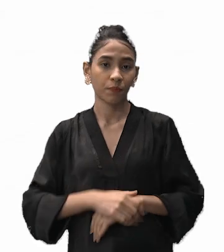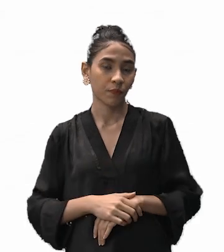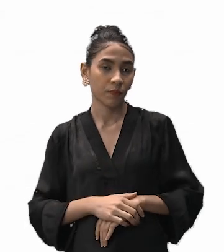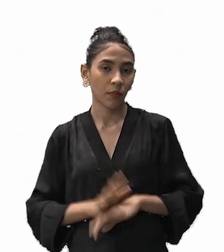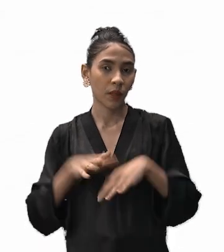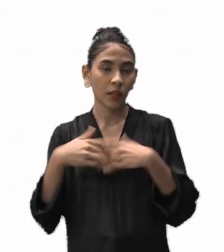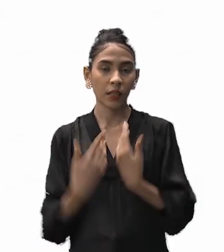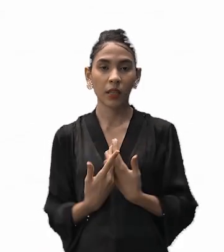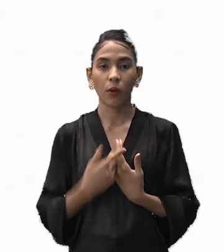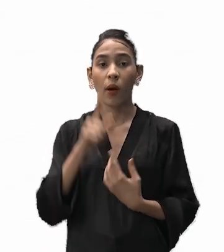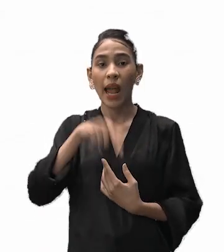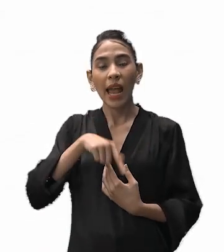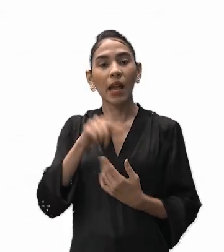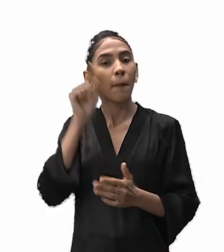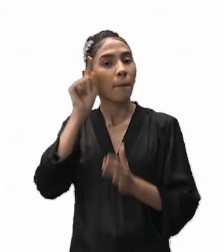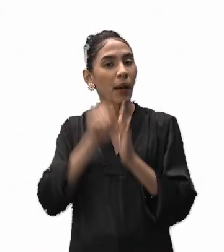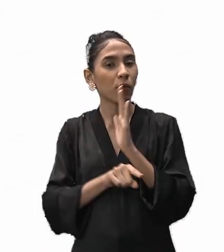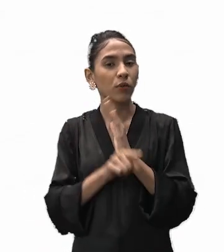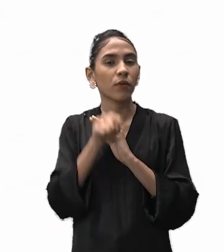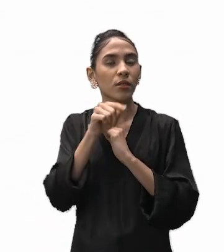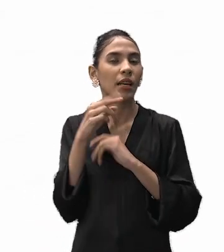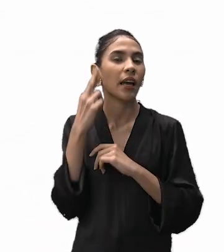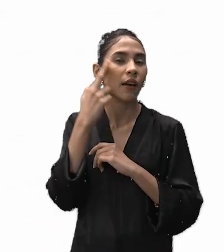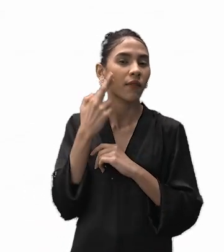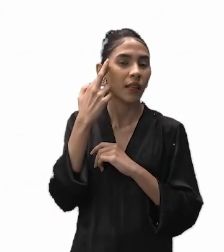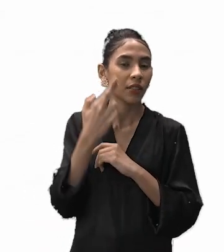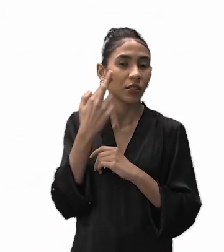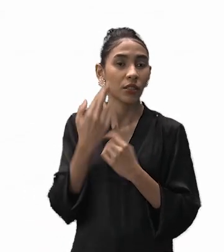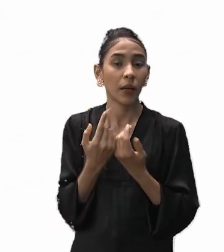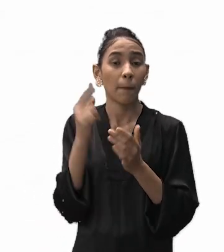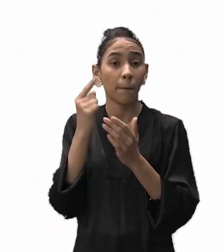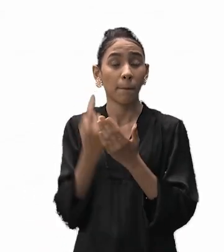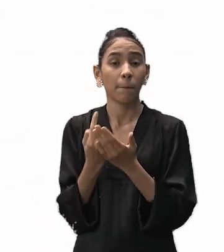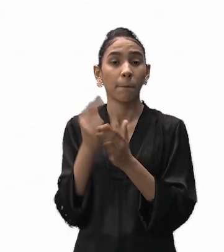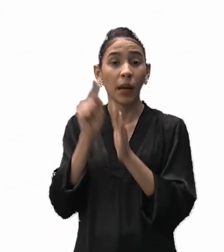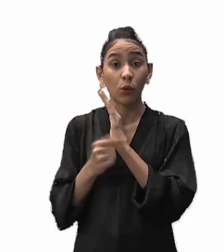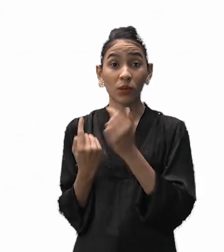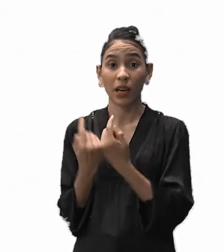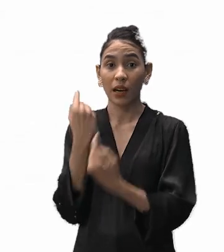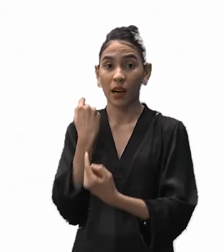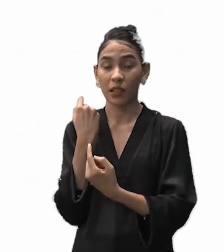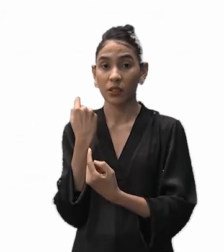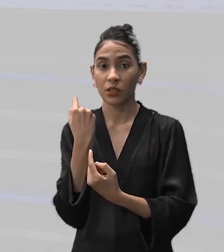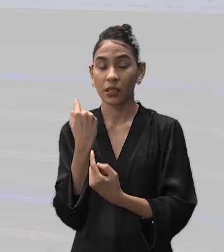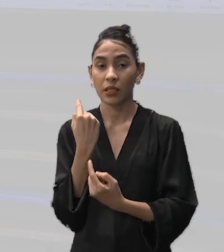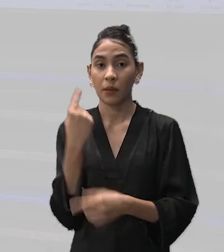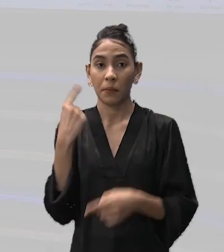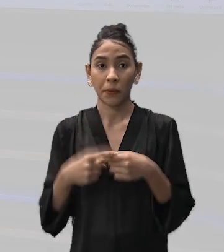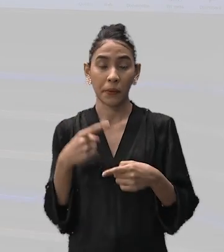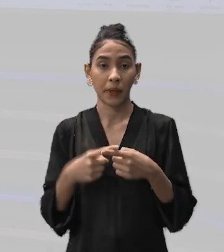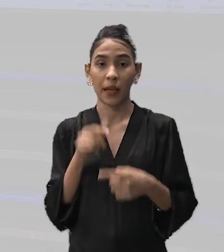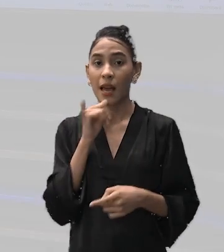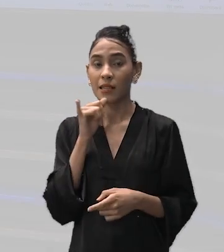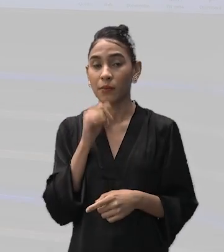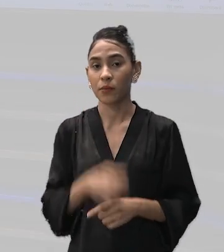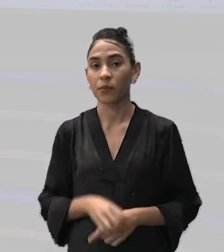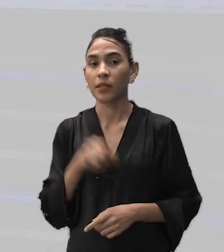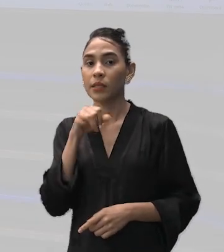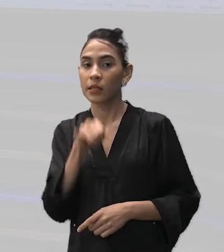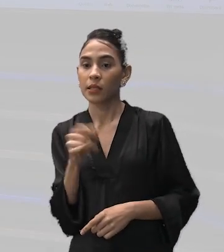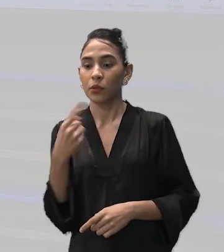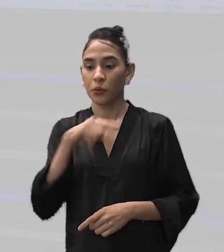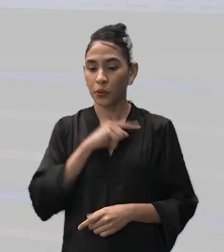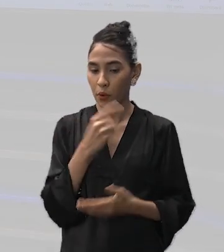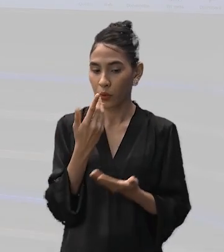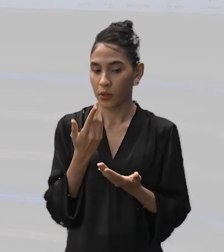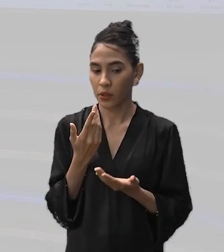ele vem diretamente aí batendo de frente com a pergunta anterior de como comprar. Por quê? Porque se a gente falou